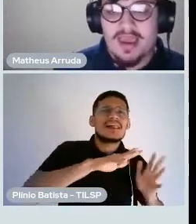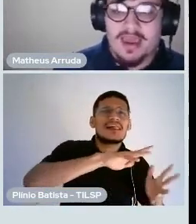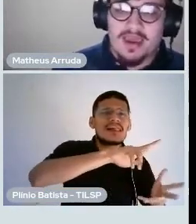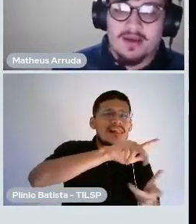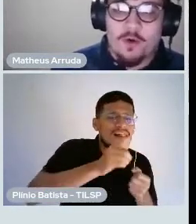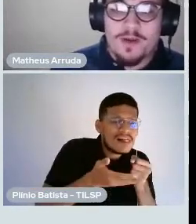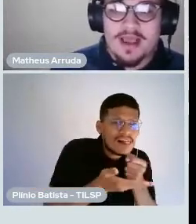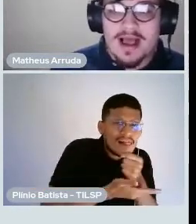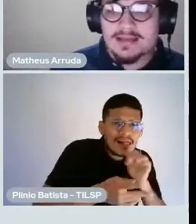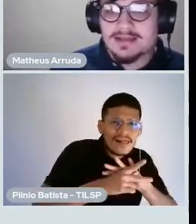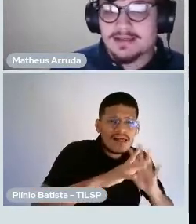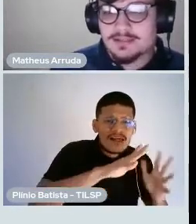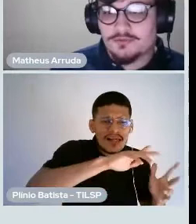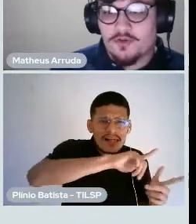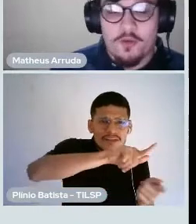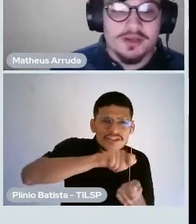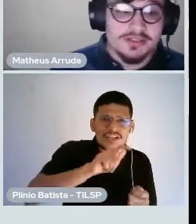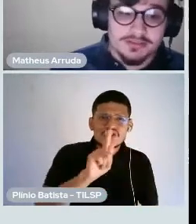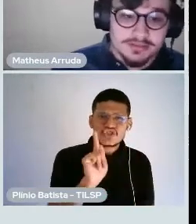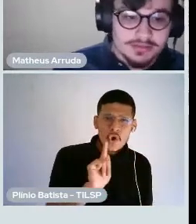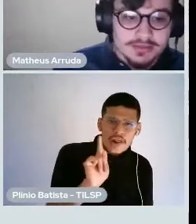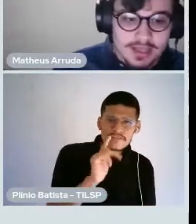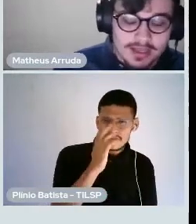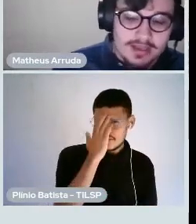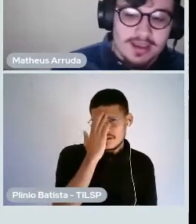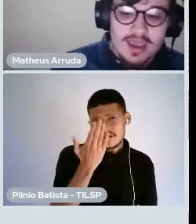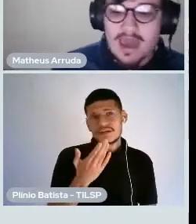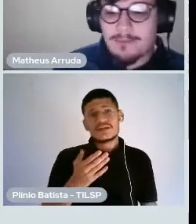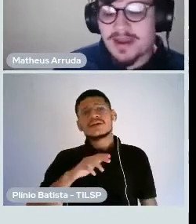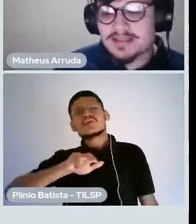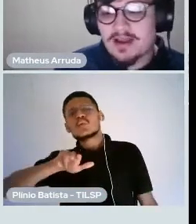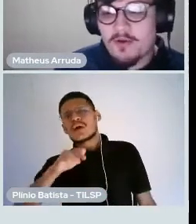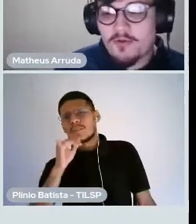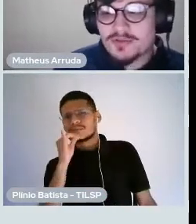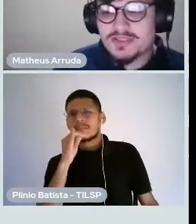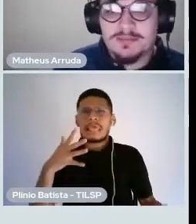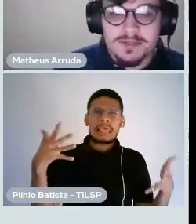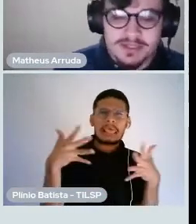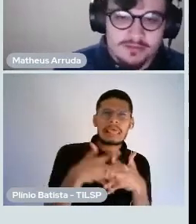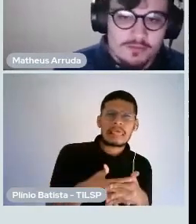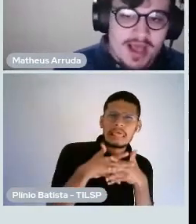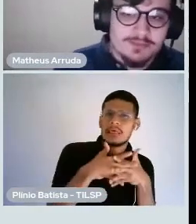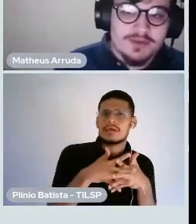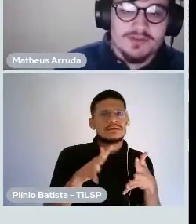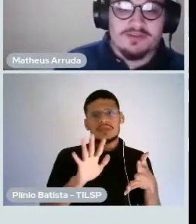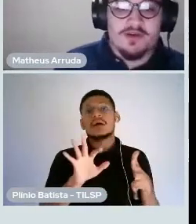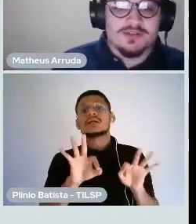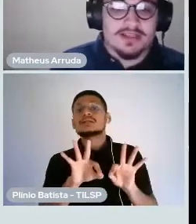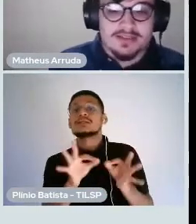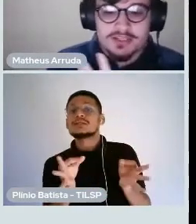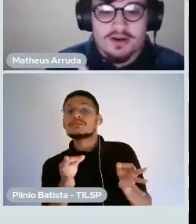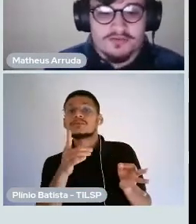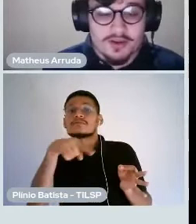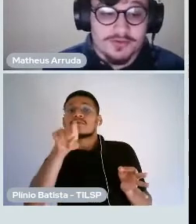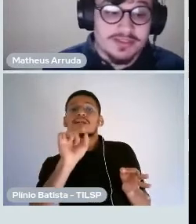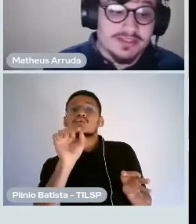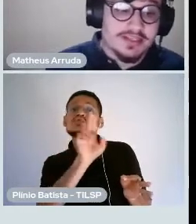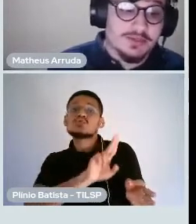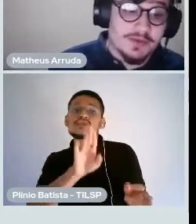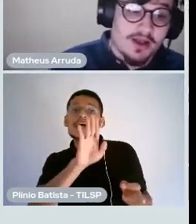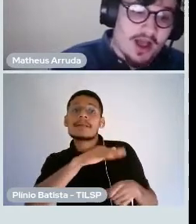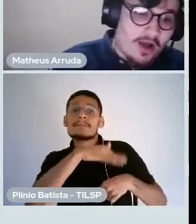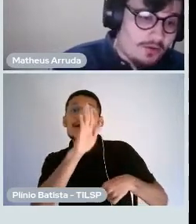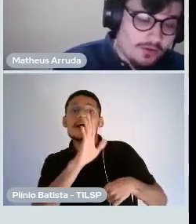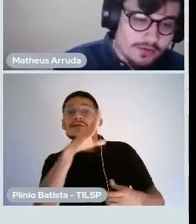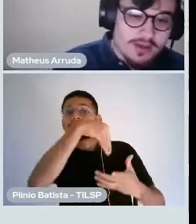não tem complicadas fórmulas, tá? É apenas algo simples. O máximo que você vai usar dentro da geografia quando se